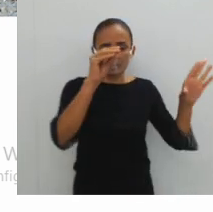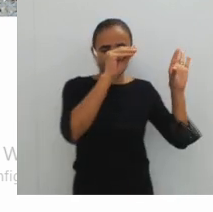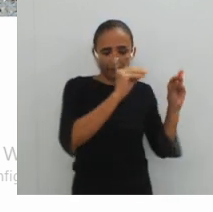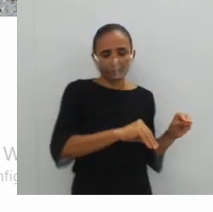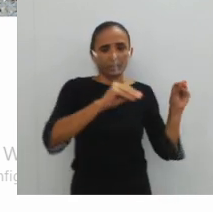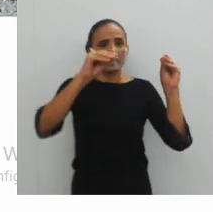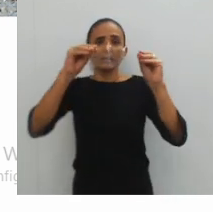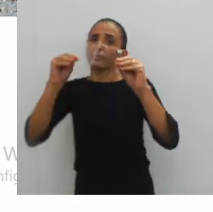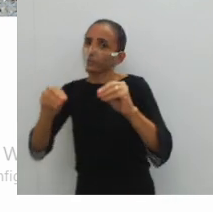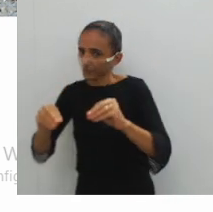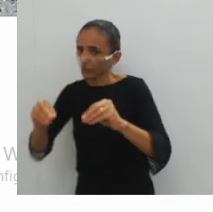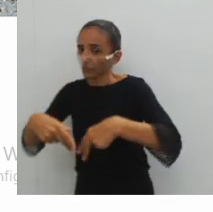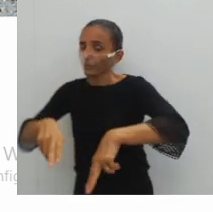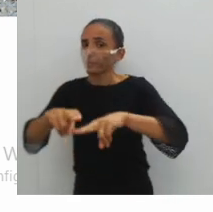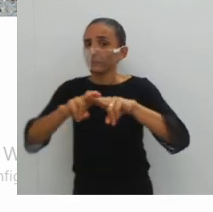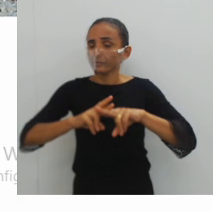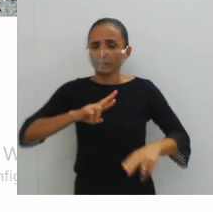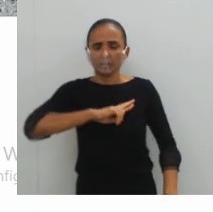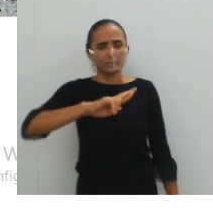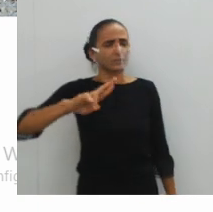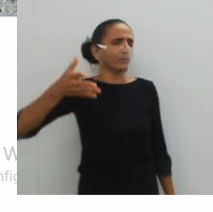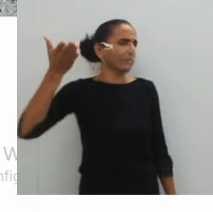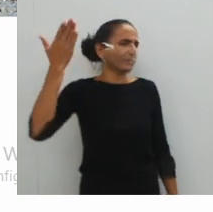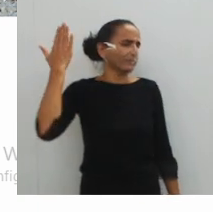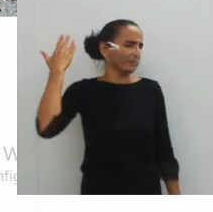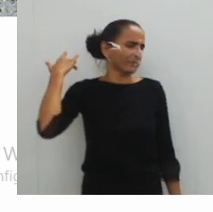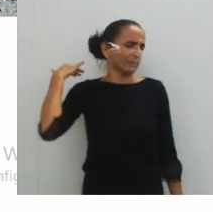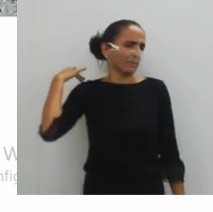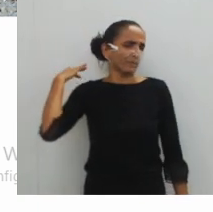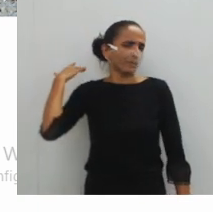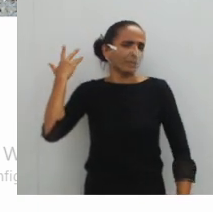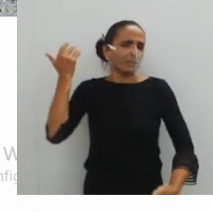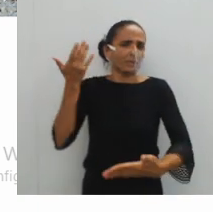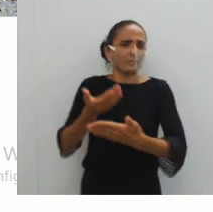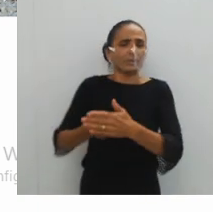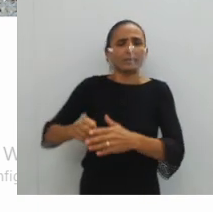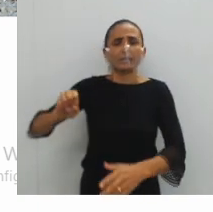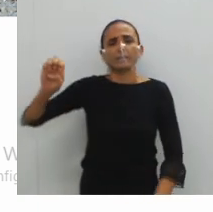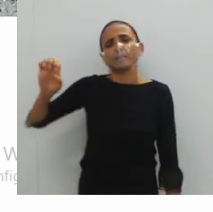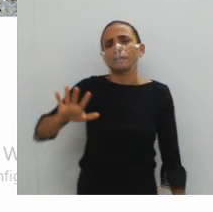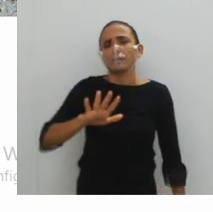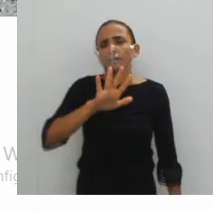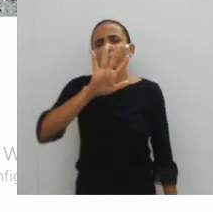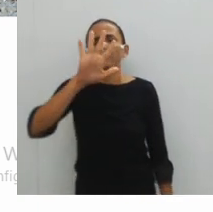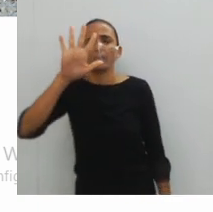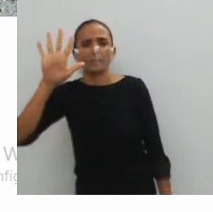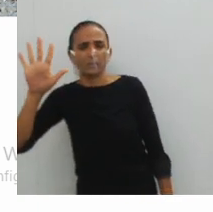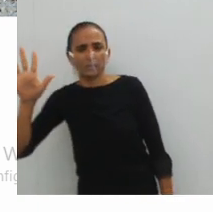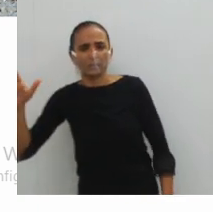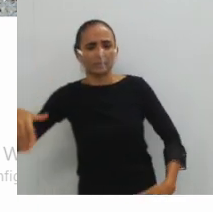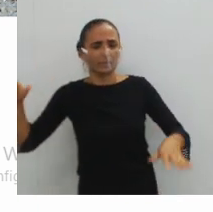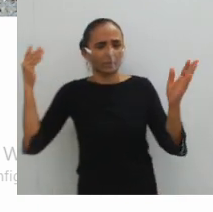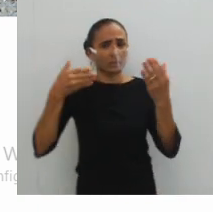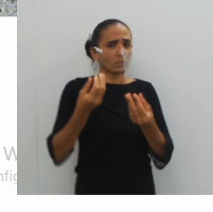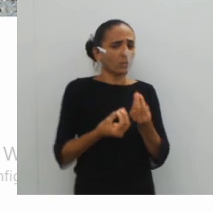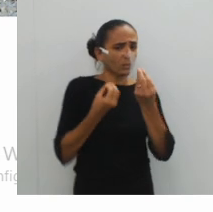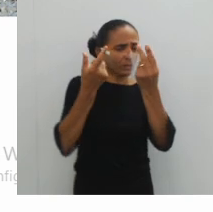por causas religiosas. Há muitos anos atrás, lá no período da Europa medieval, as